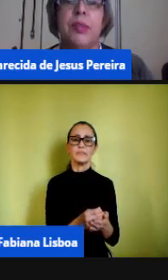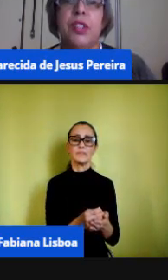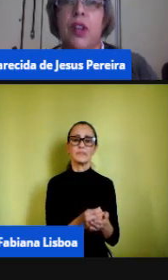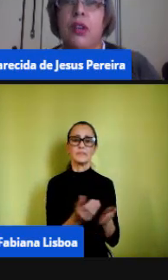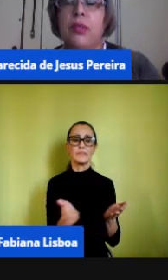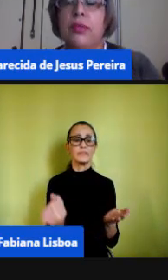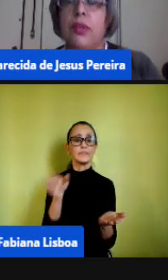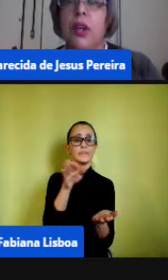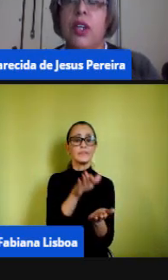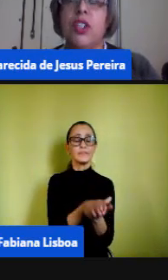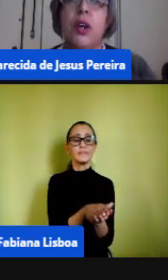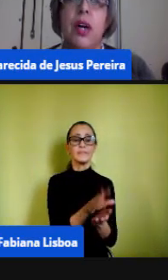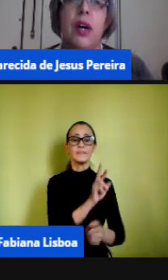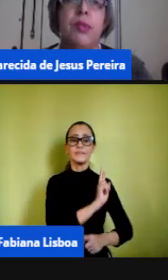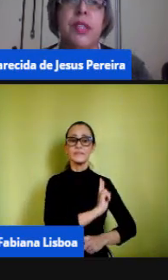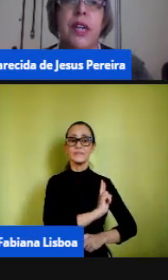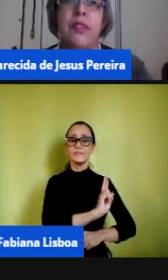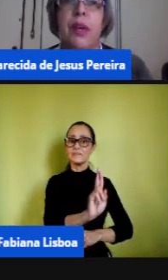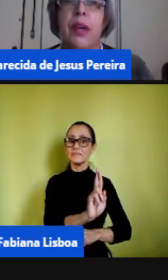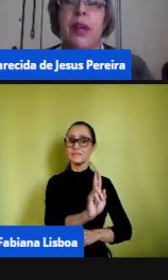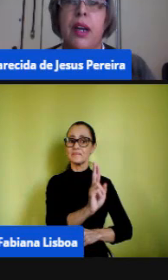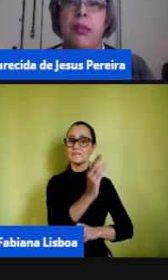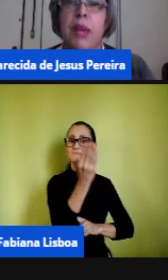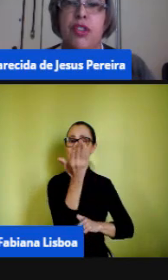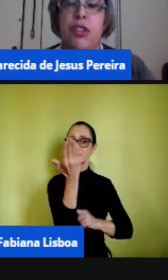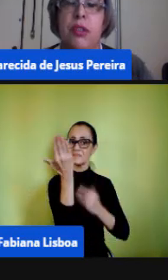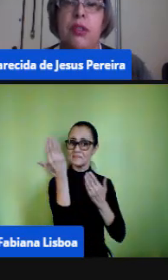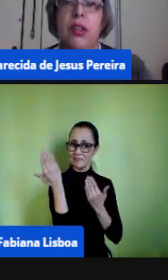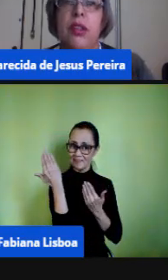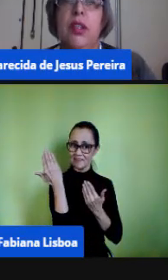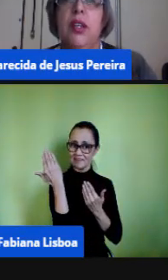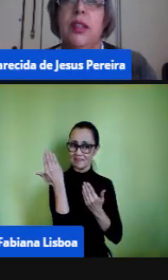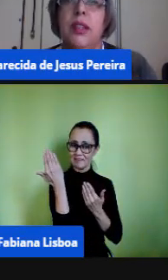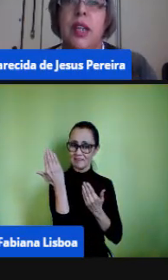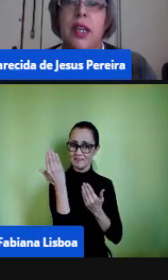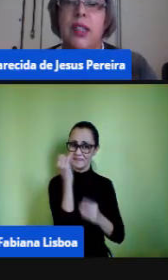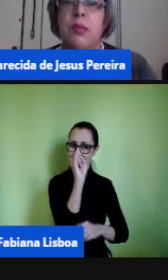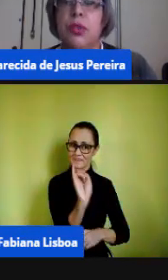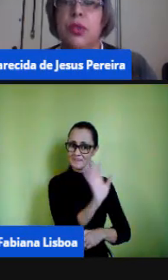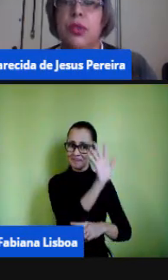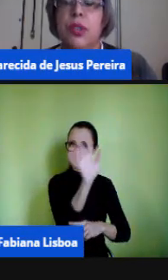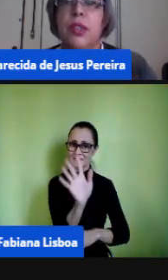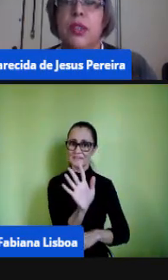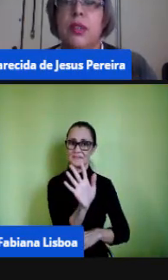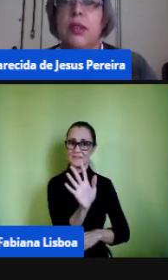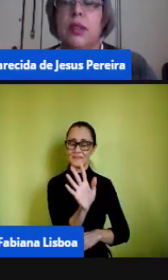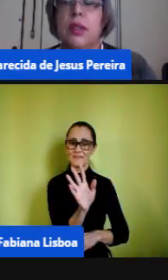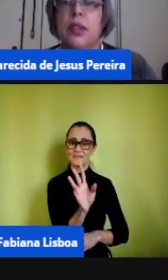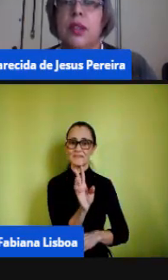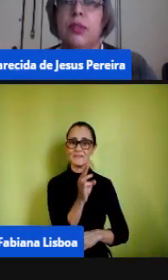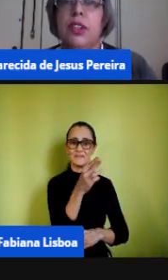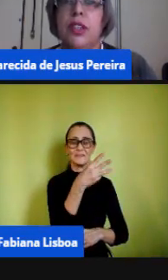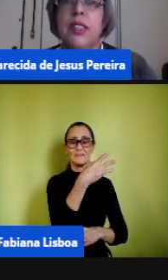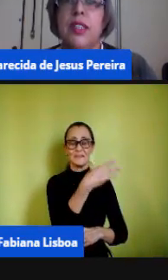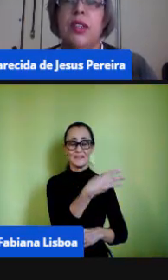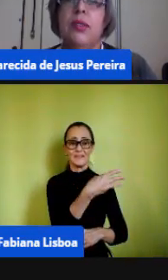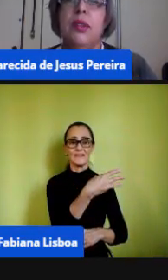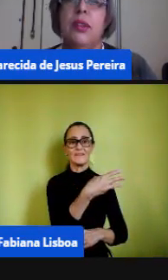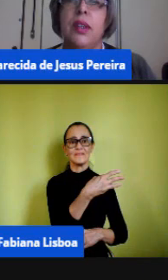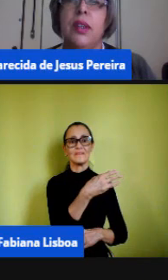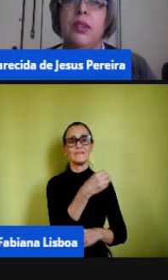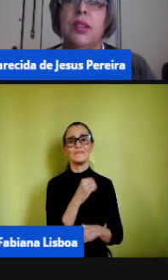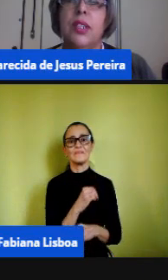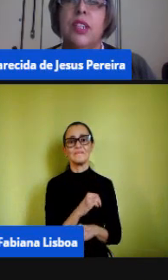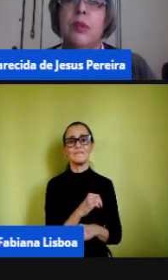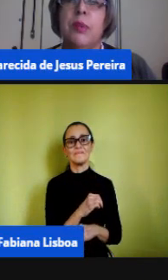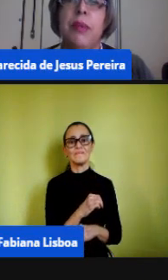Resultado, pessoal. Olha só, observe bem a imagem. 3 botões em uma direção